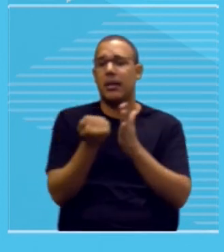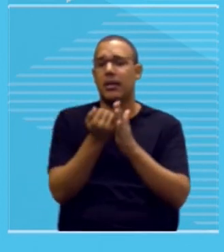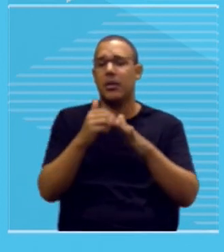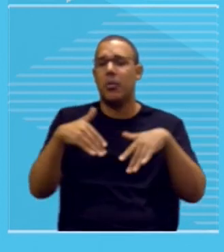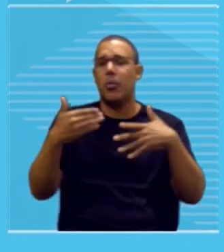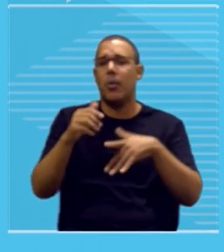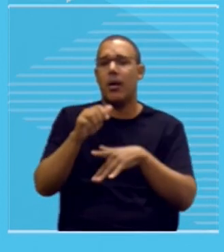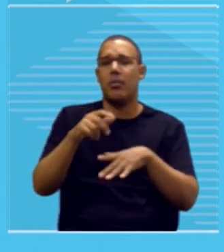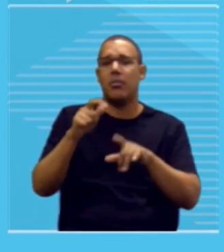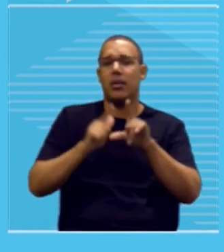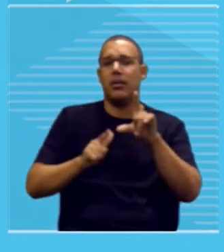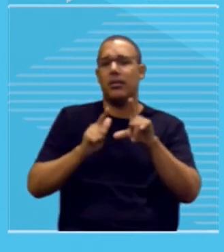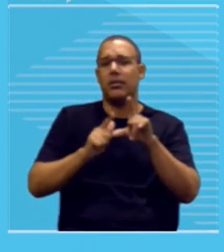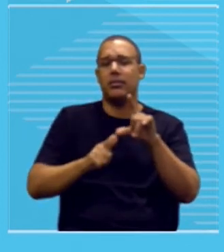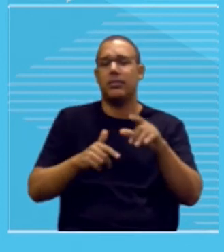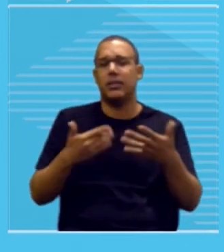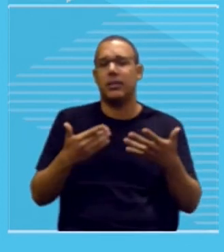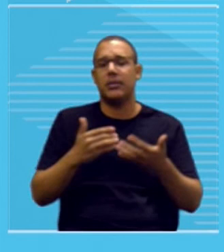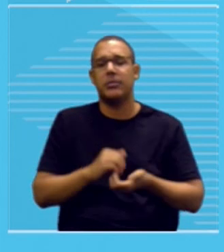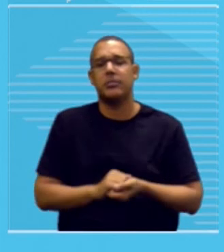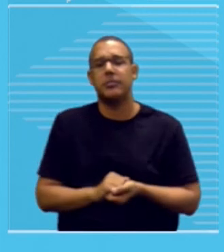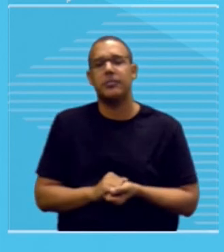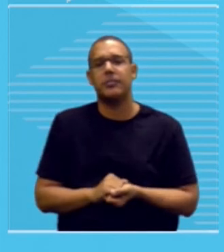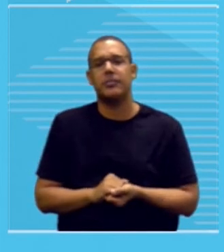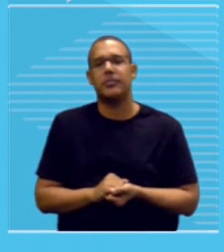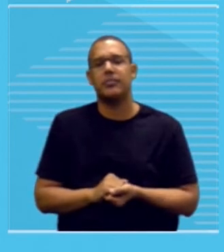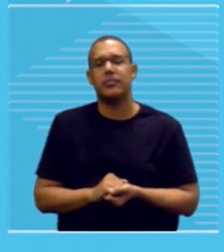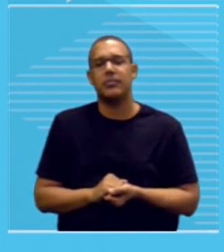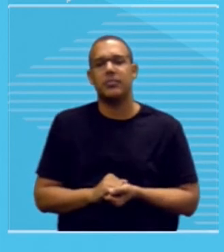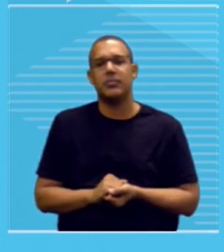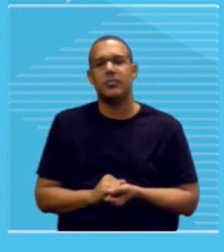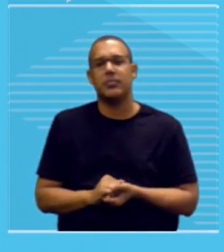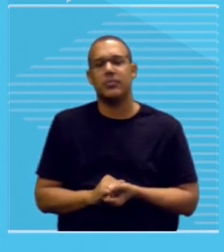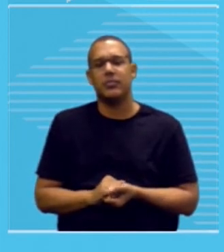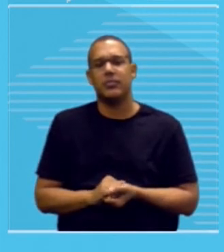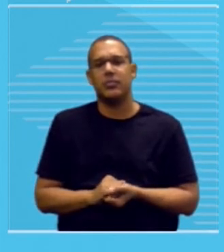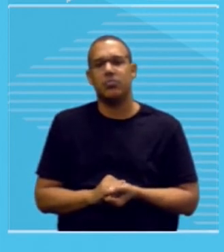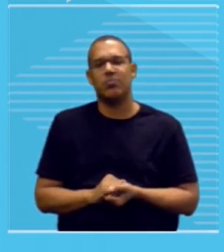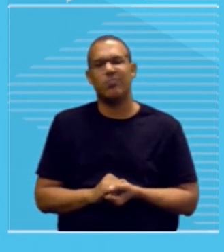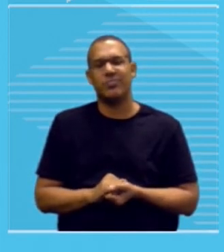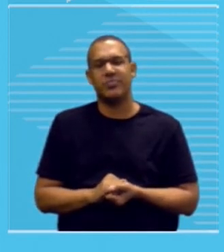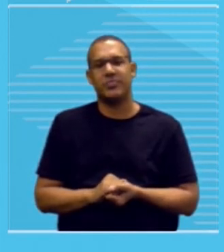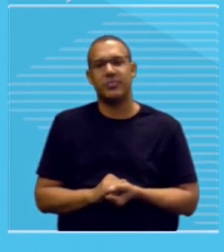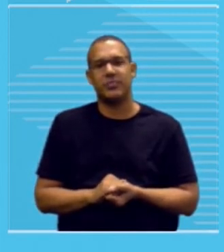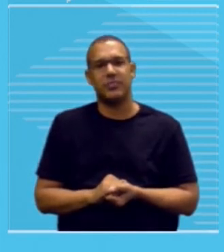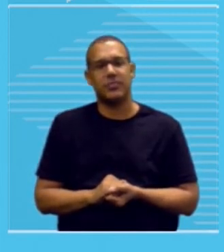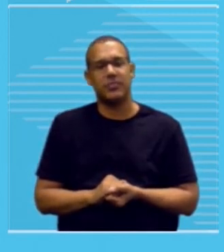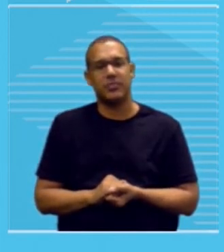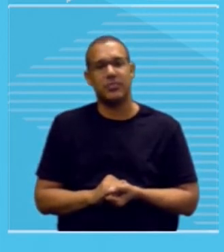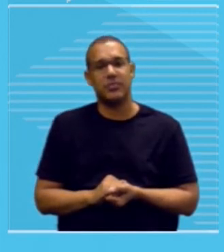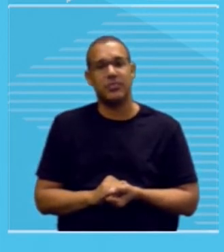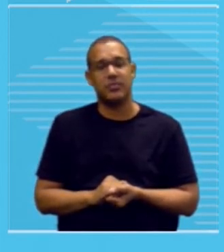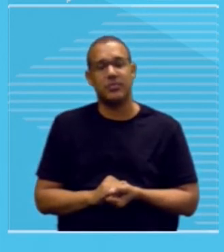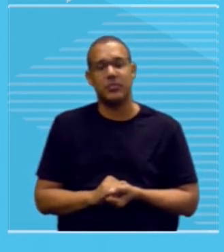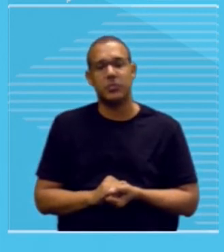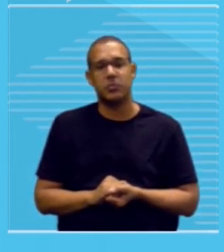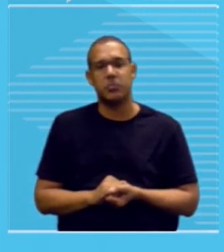para responder essa questão ABC ou de Clarinha lembre-se